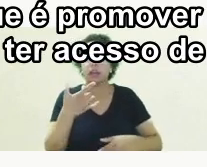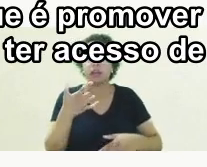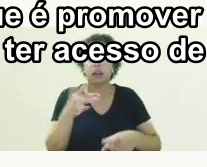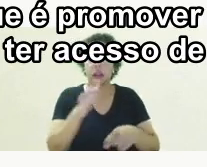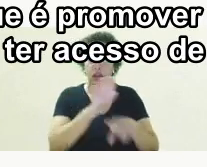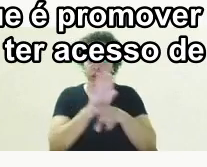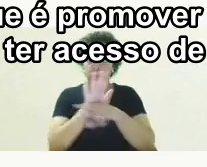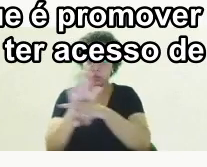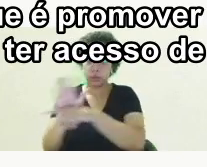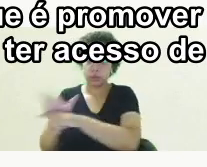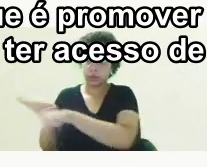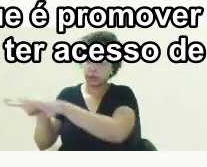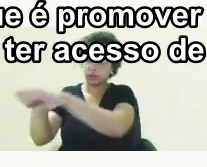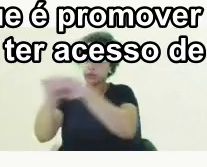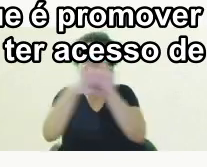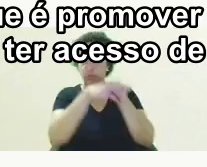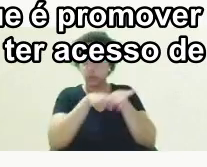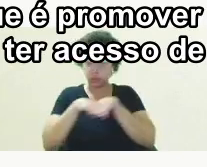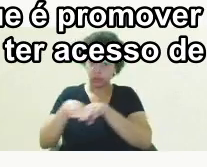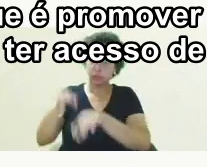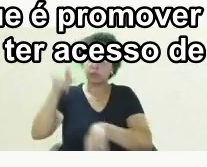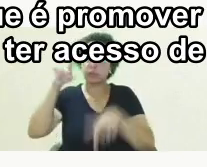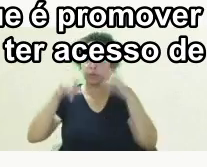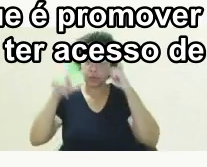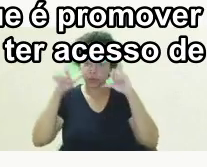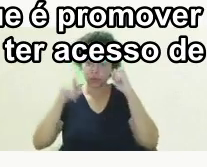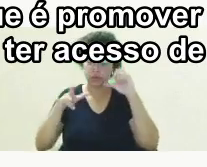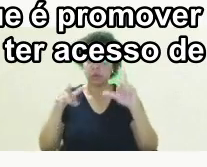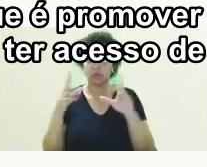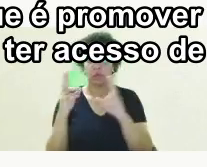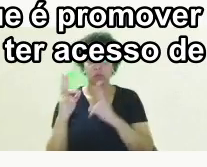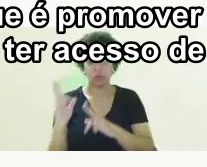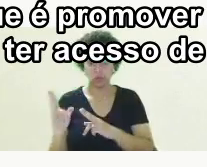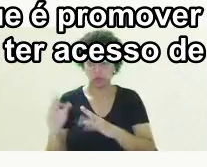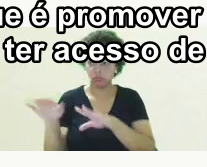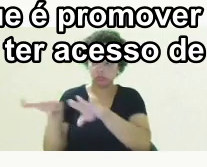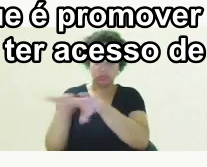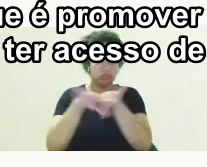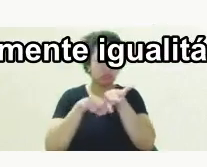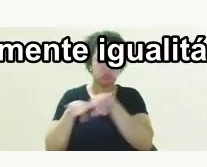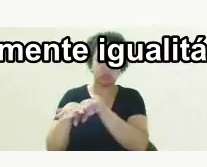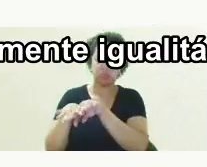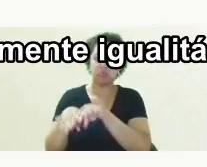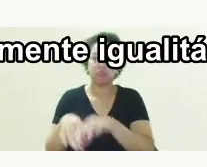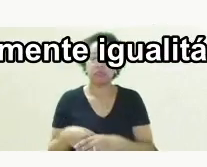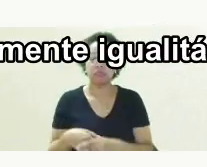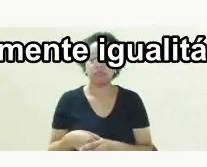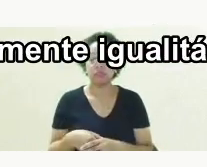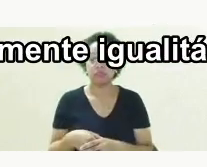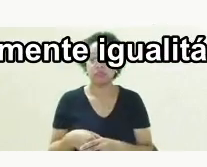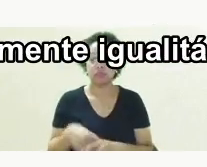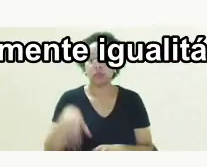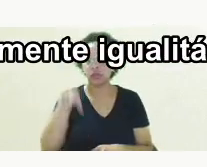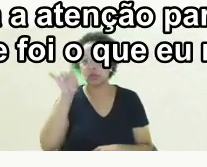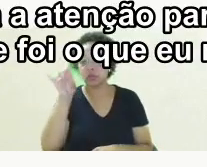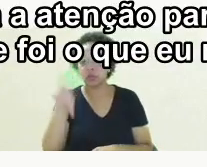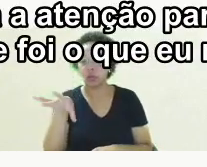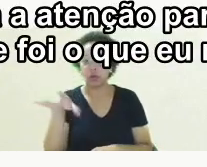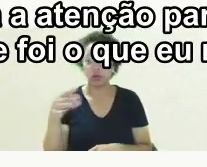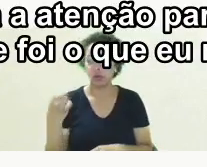né, fazer com que todos possam ter acesso aí de forma equalitária, né, e não somente